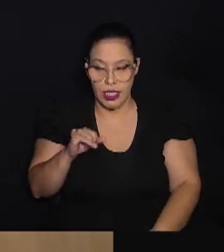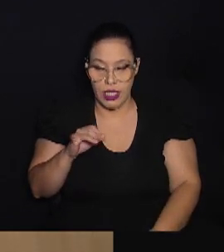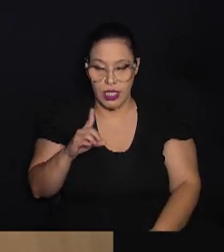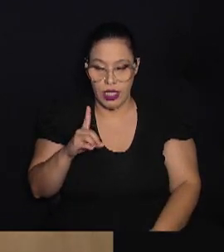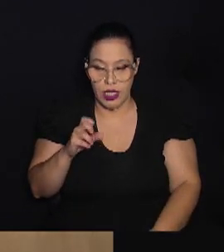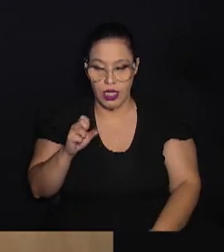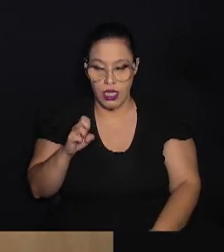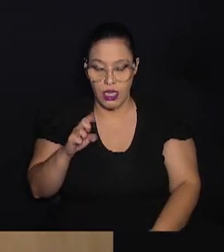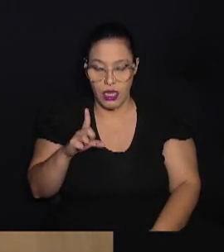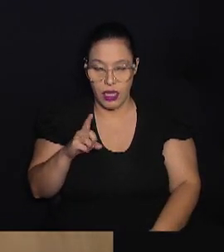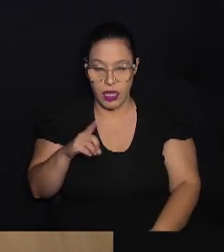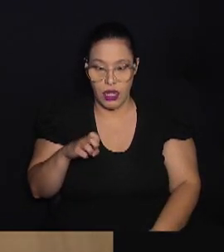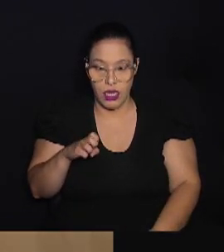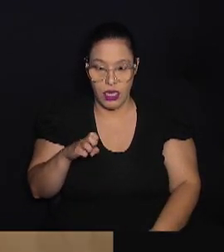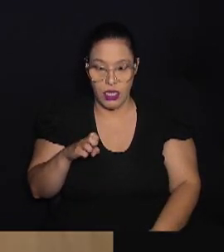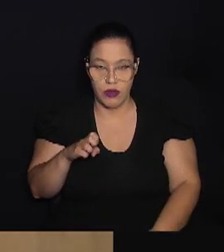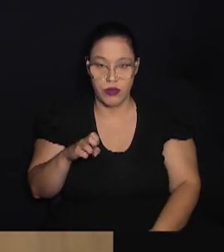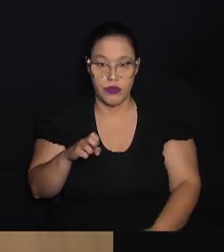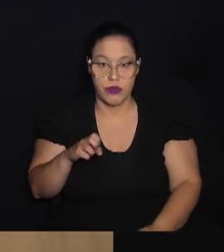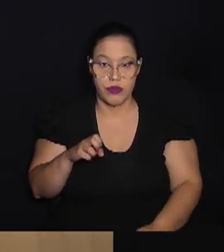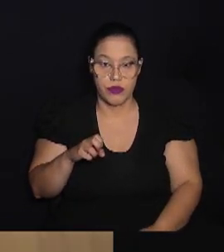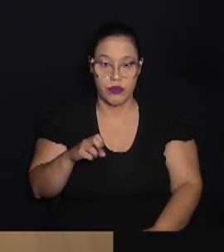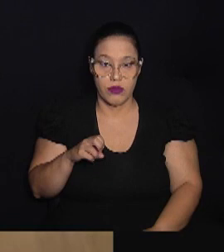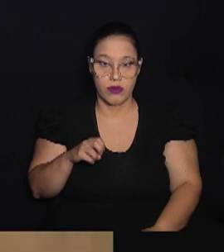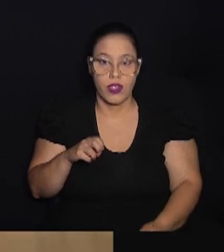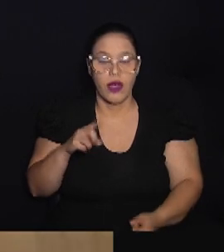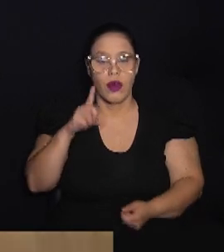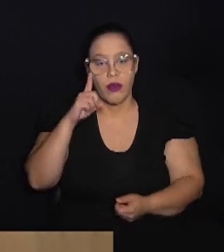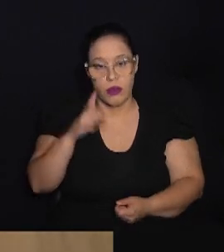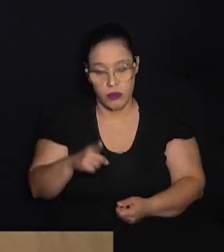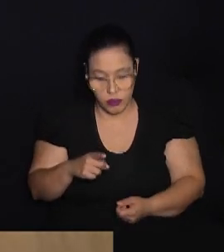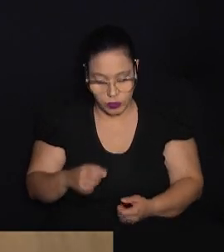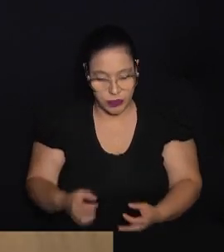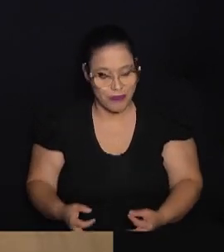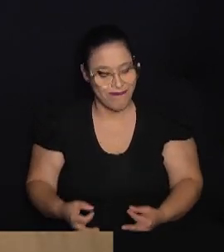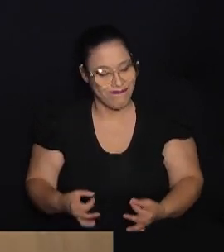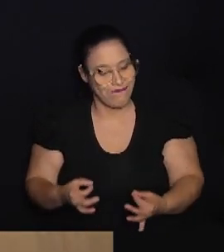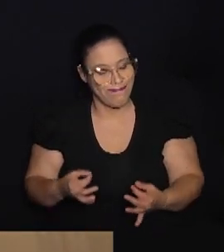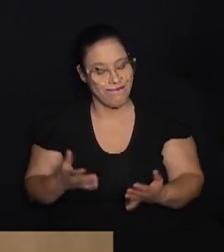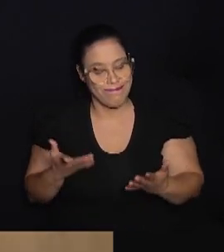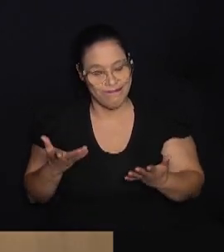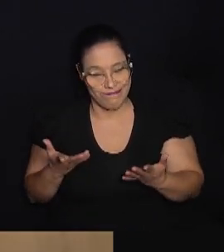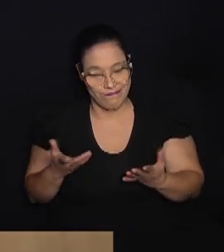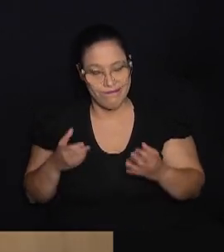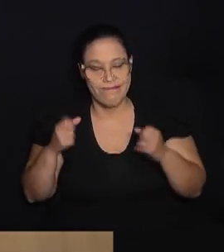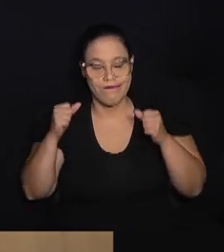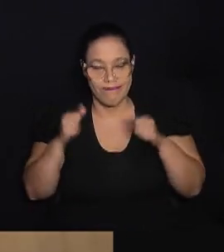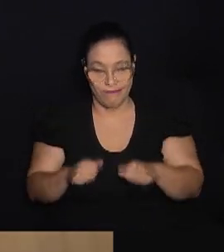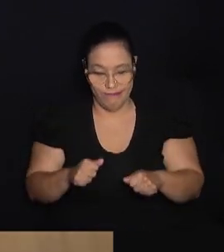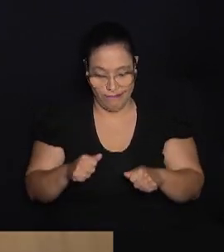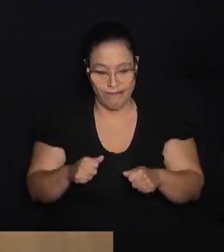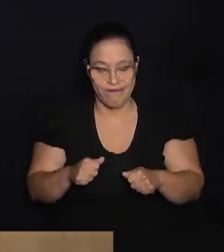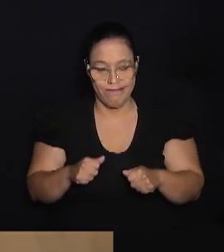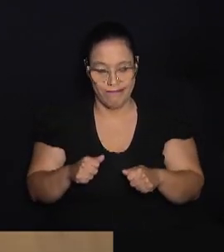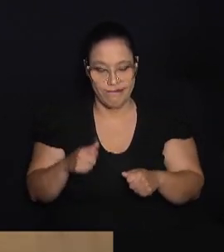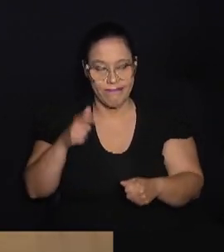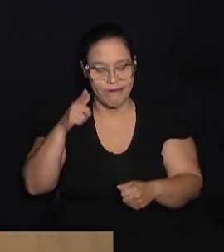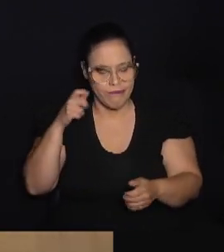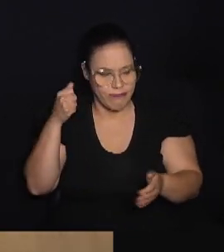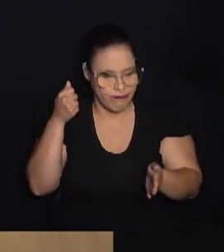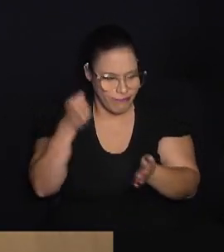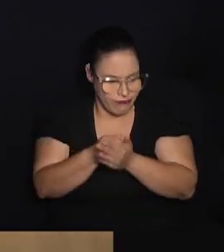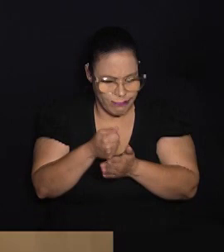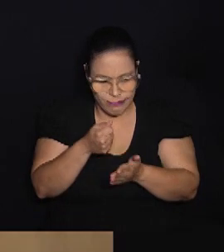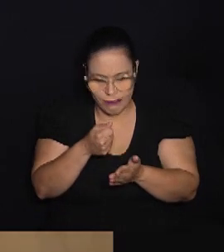envolvem um ginecologista, um oncologista, uma decisão multidisciplinar aí, para ver se é possível a gente combater essa